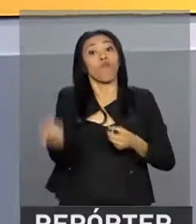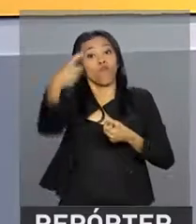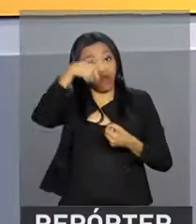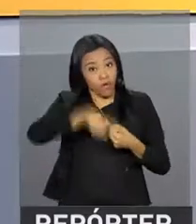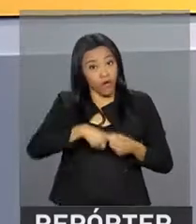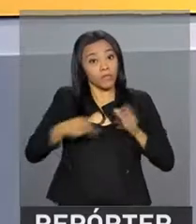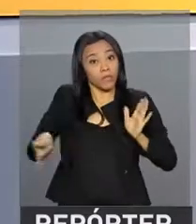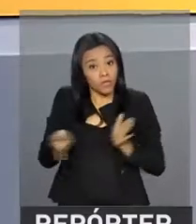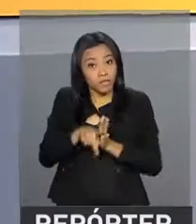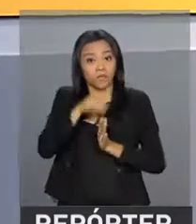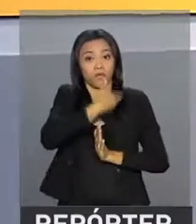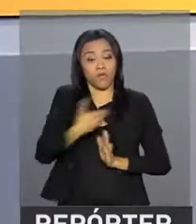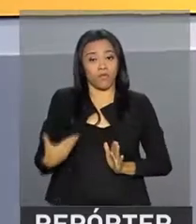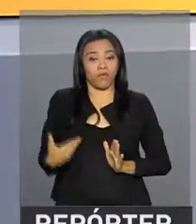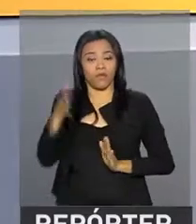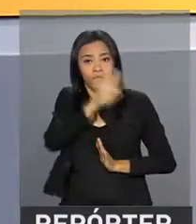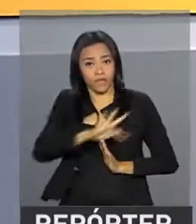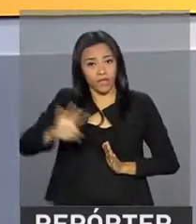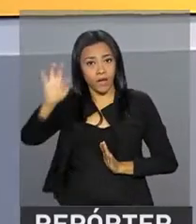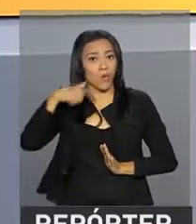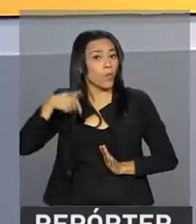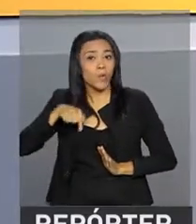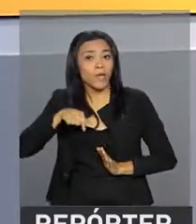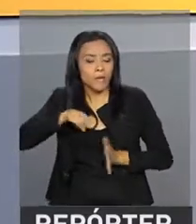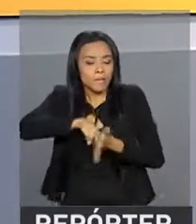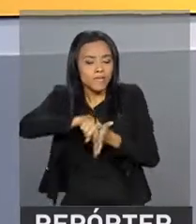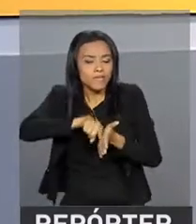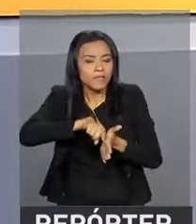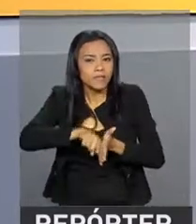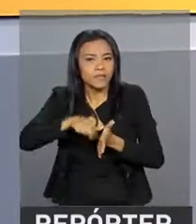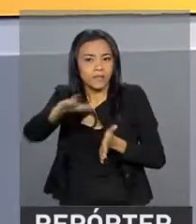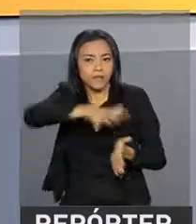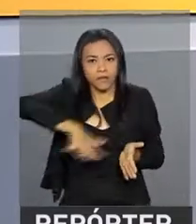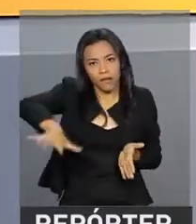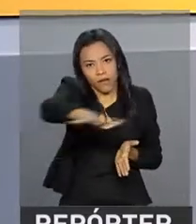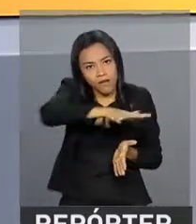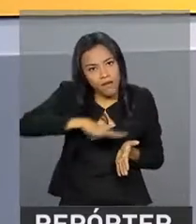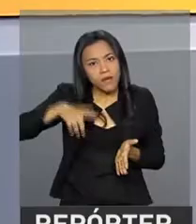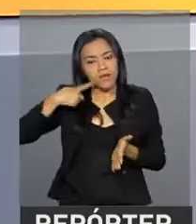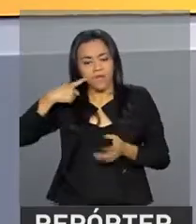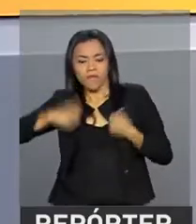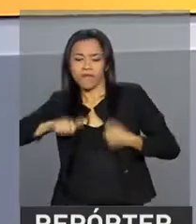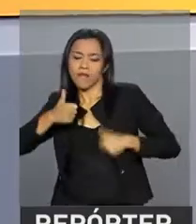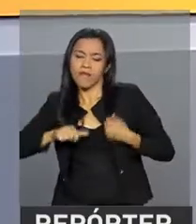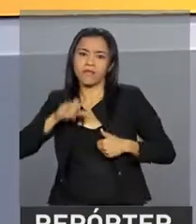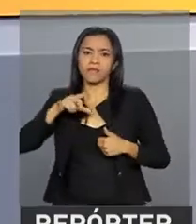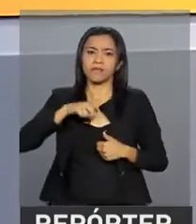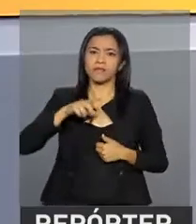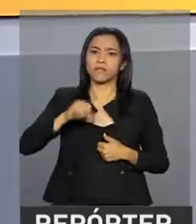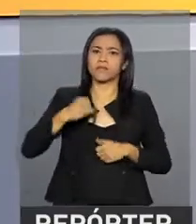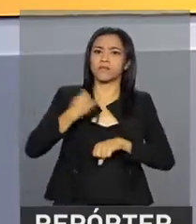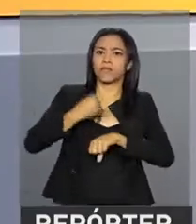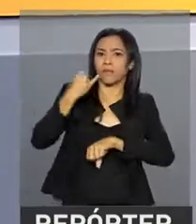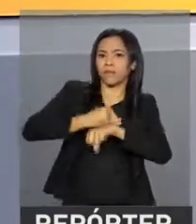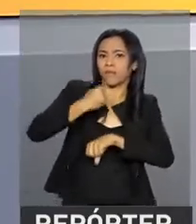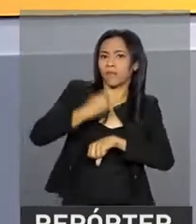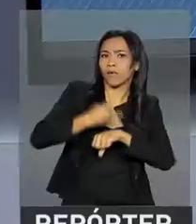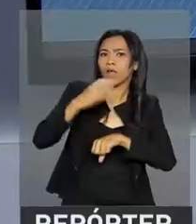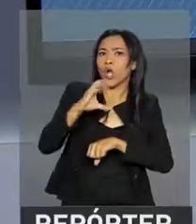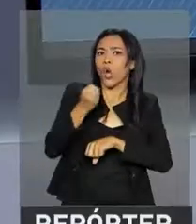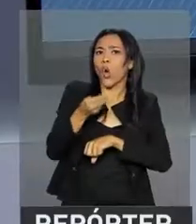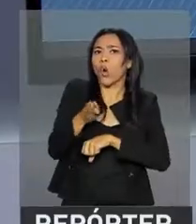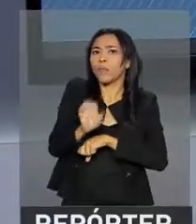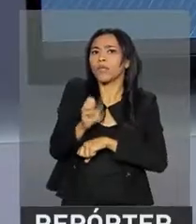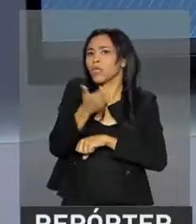governo federal a exclusividade para fazer pesquisas geológicas e avaliar a existência de cobre e outros minerais